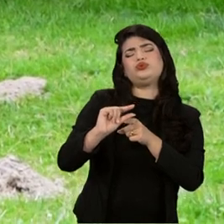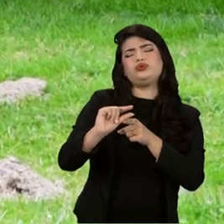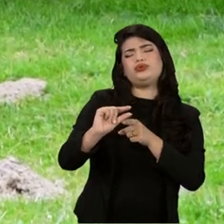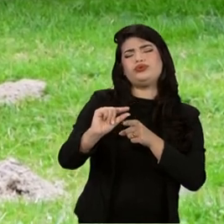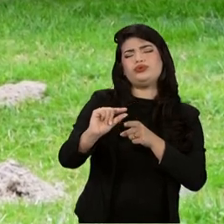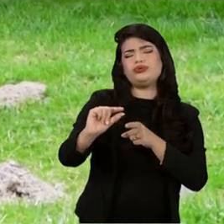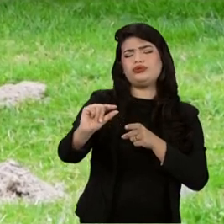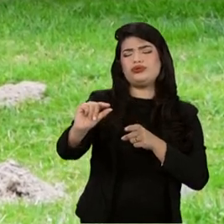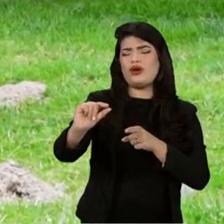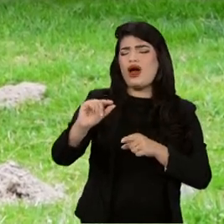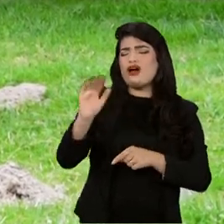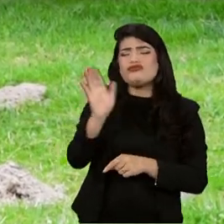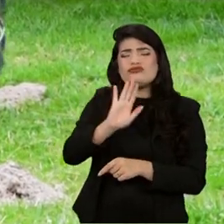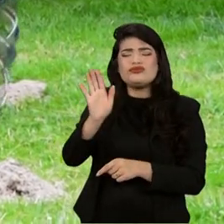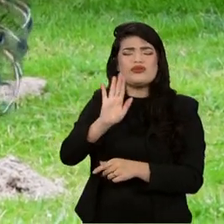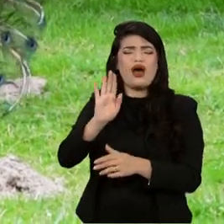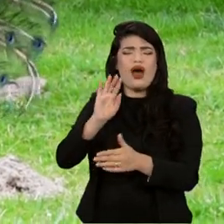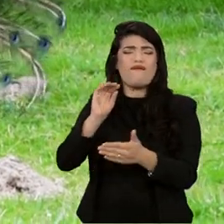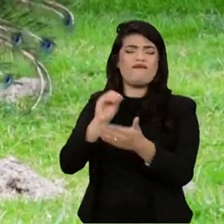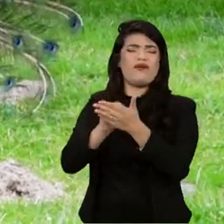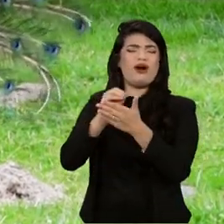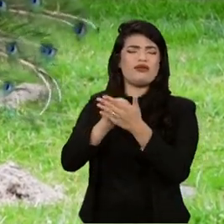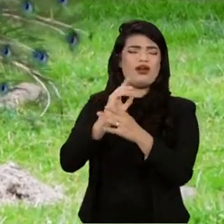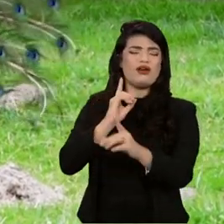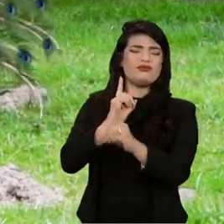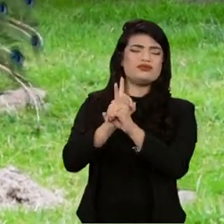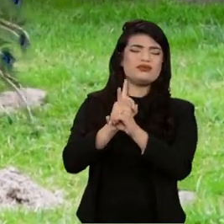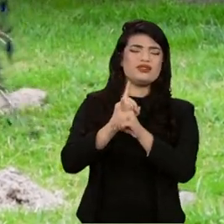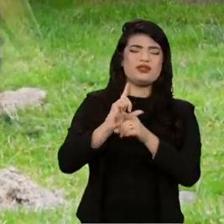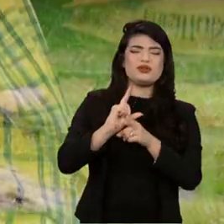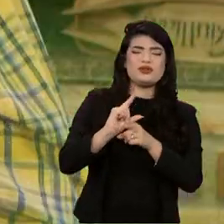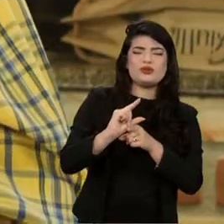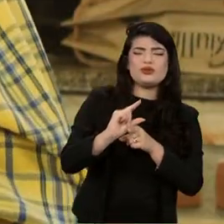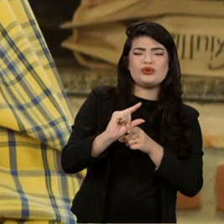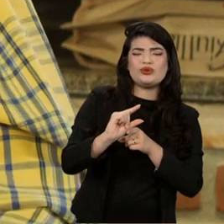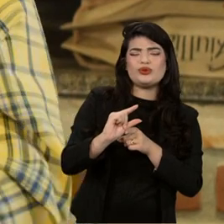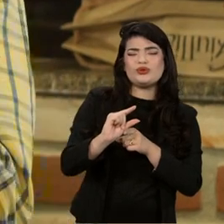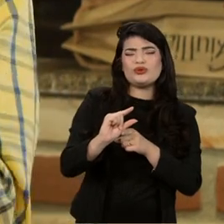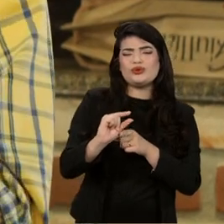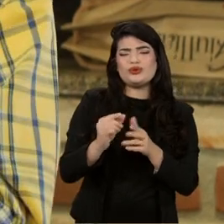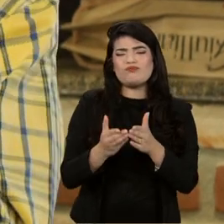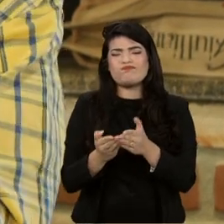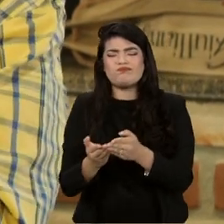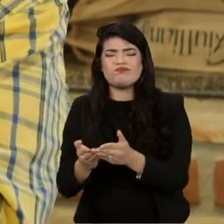de mim se despediu. A xalana vai sumir